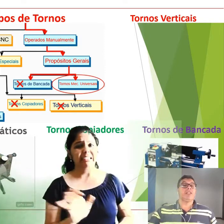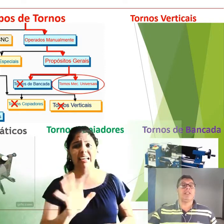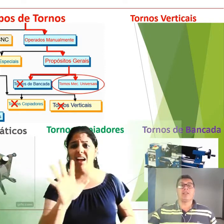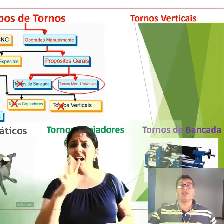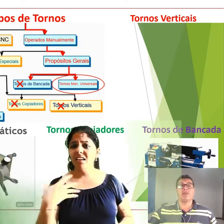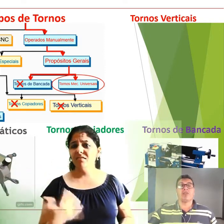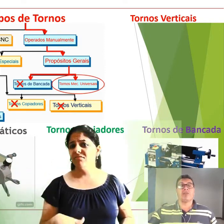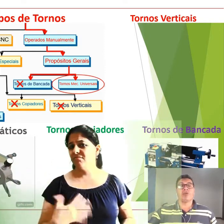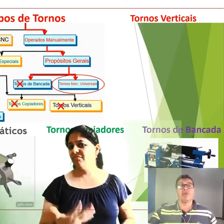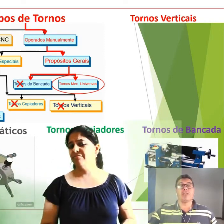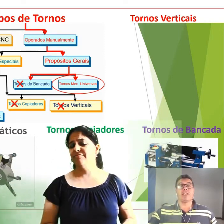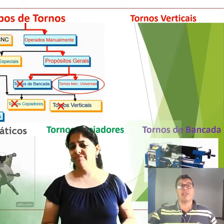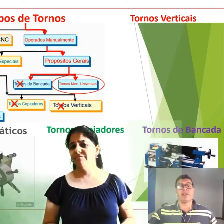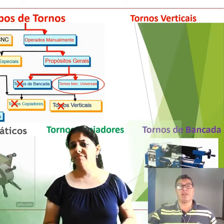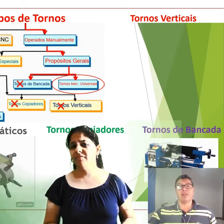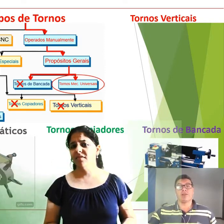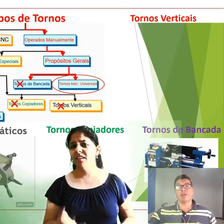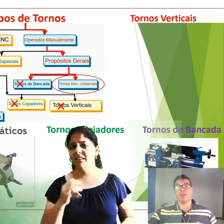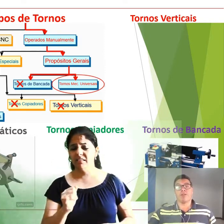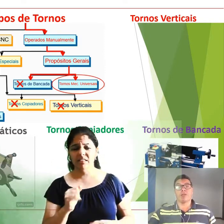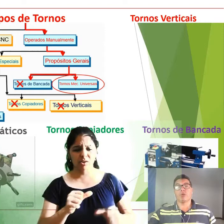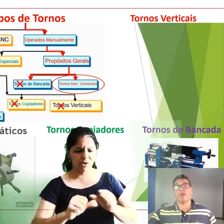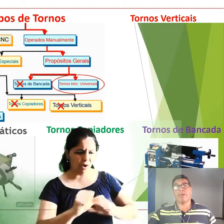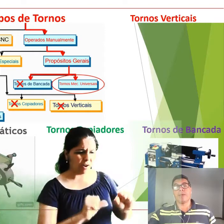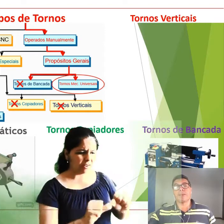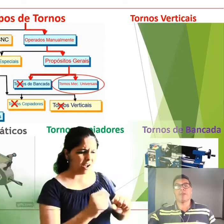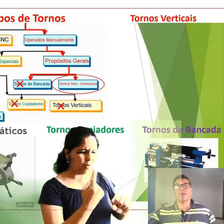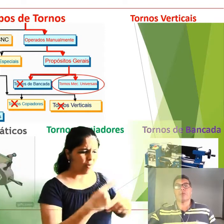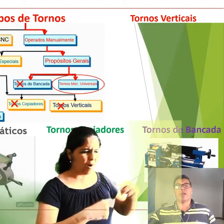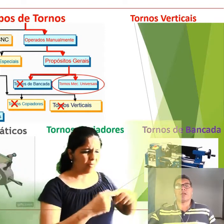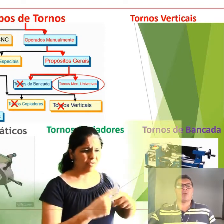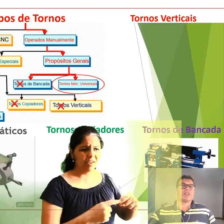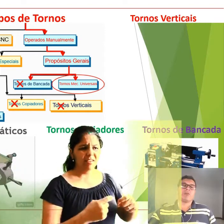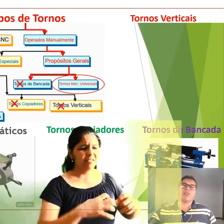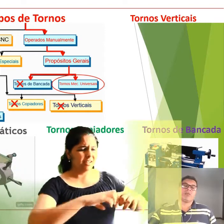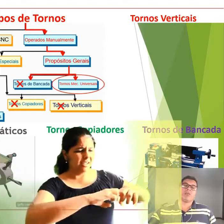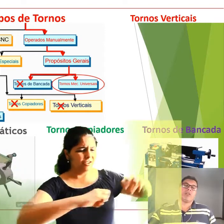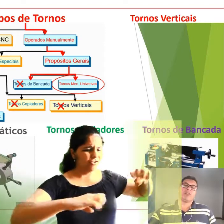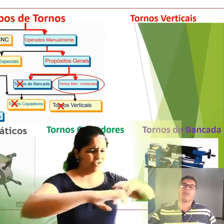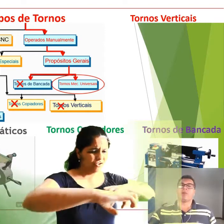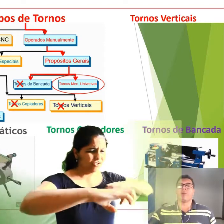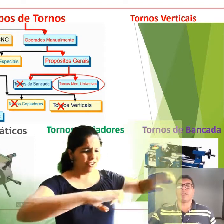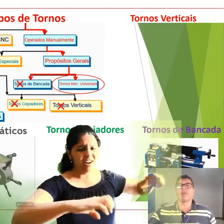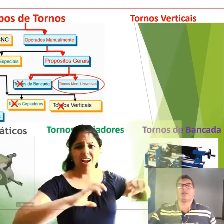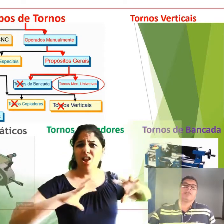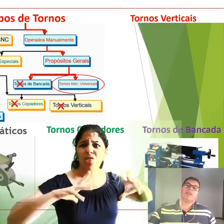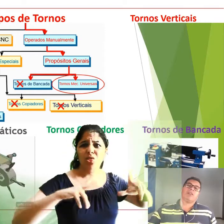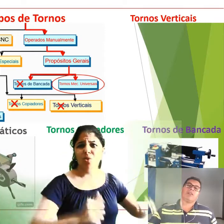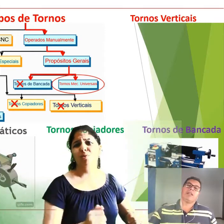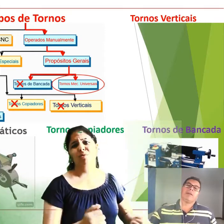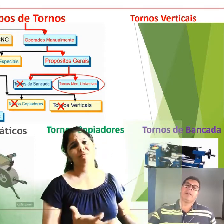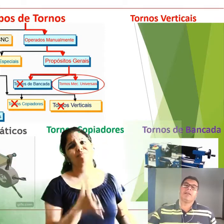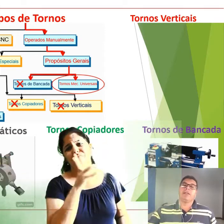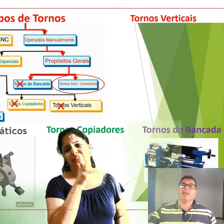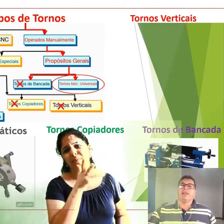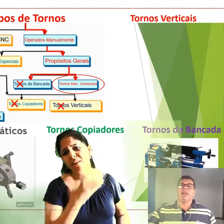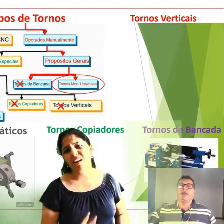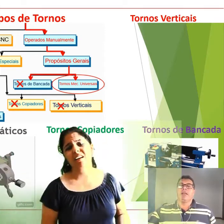caro e eles não são muito flexíveis. Então se você tiver que mudar uma peça, tem que mudar quase uma estrutura toda de uma máquina.